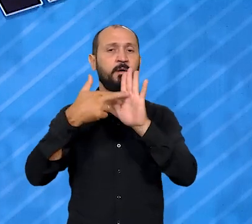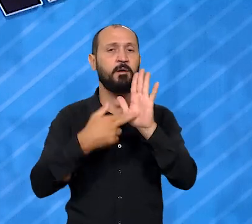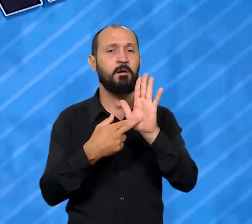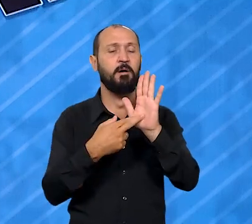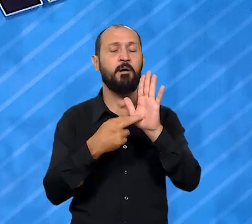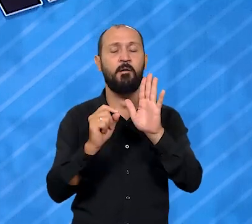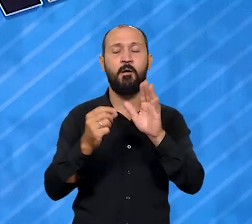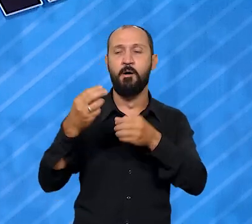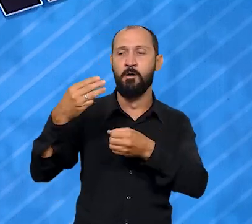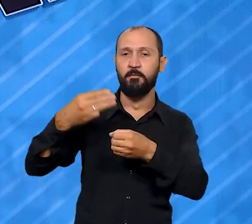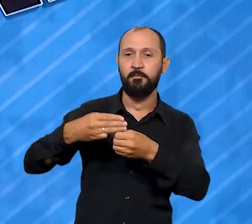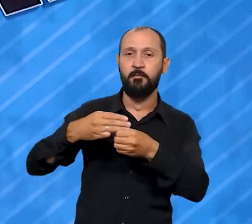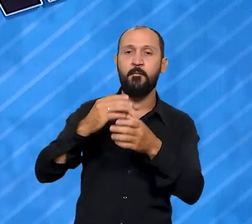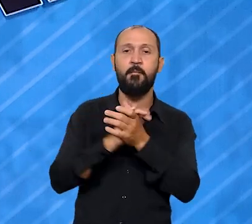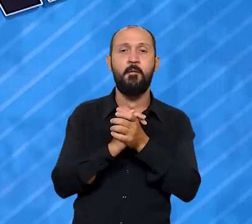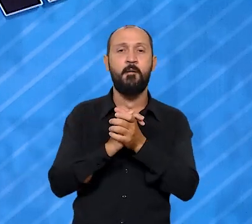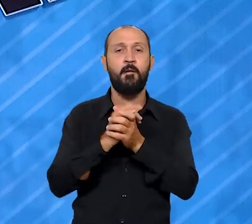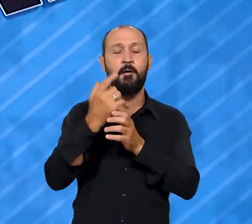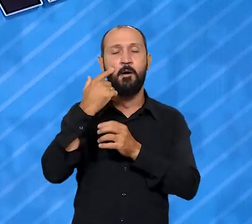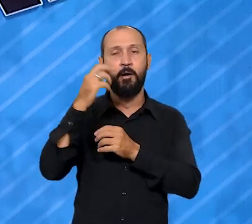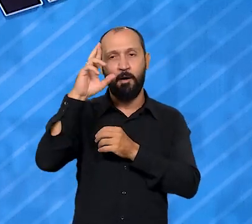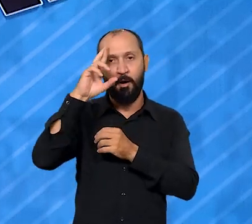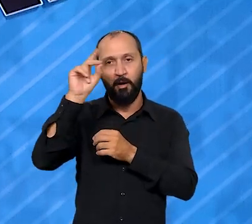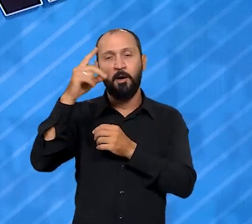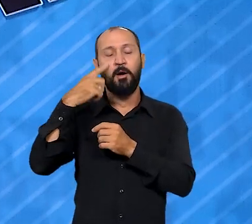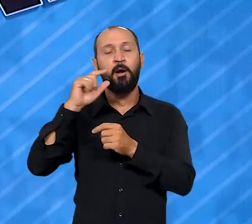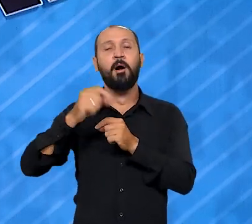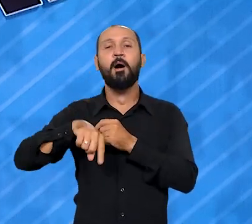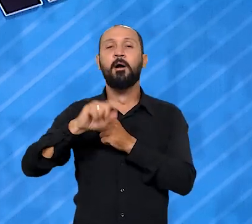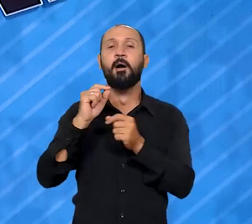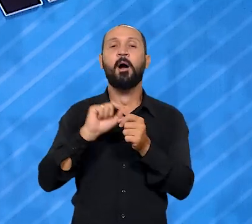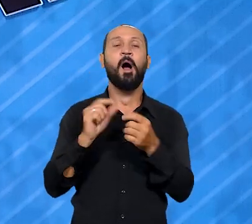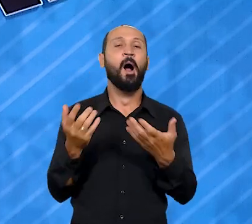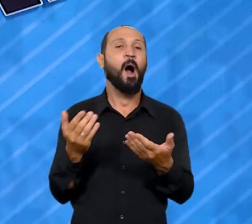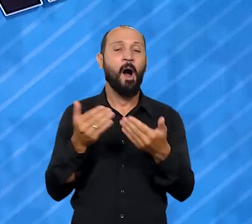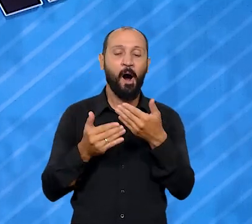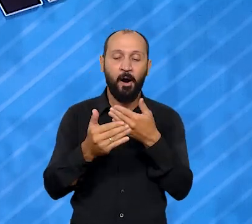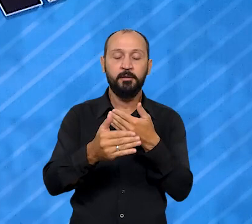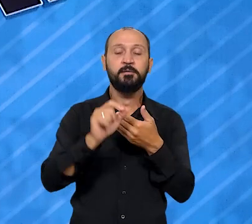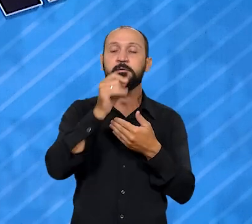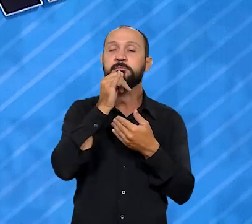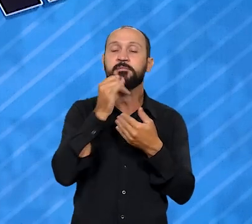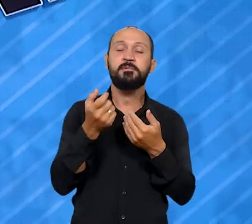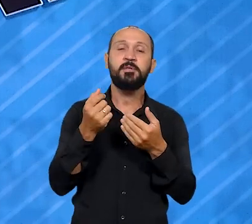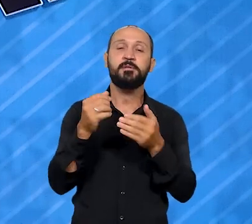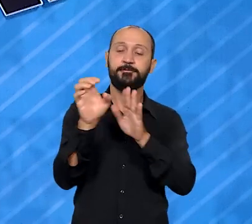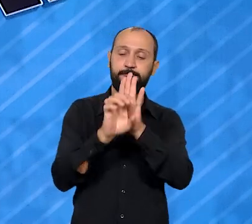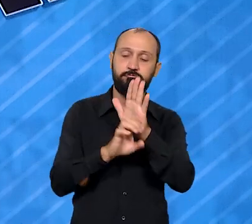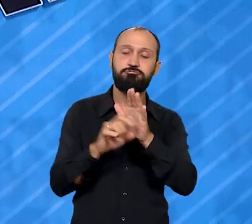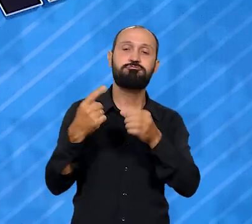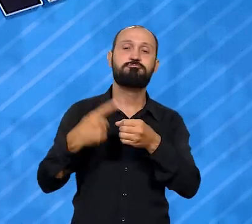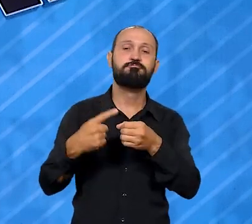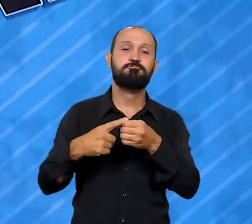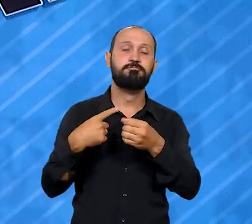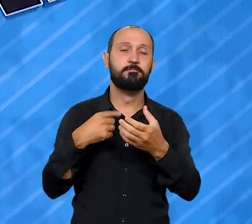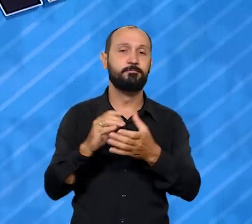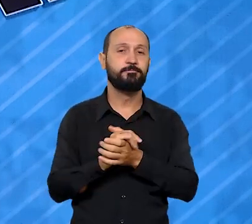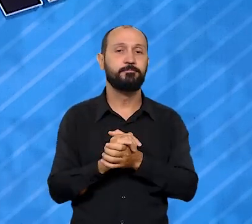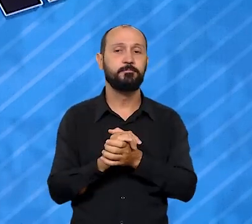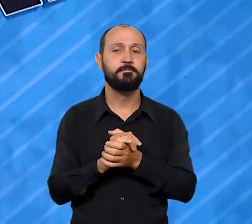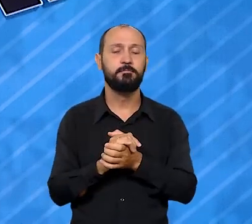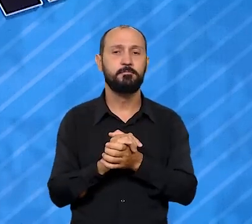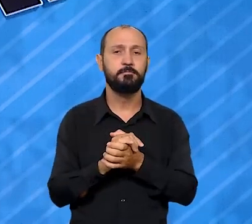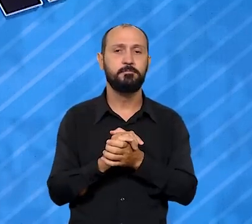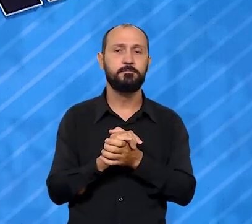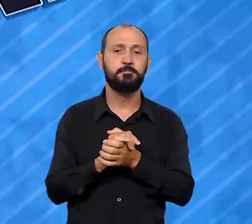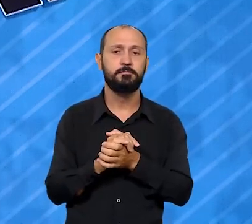instrumentos normativos do município. Então, o plano diretor, que é um marco, depois do Estatuto das Cidades, é o plano